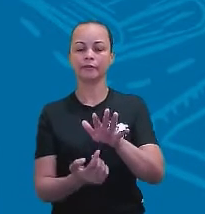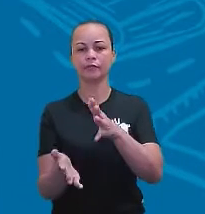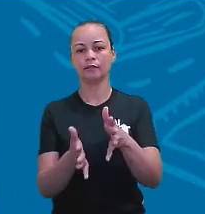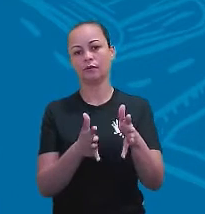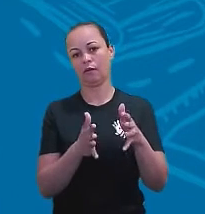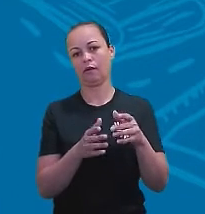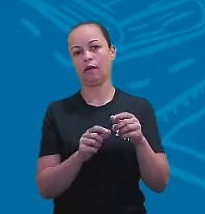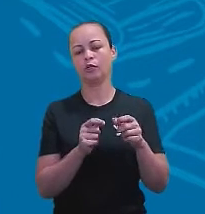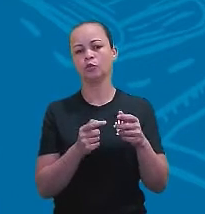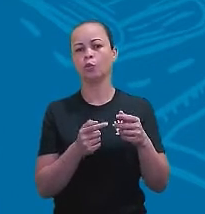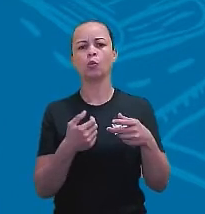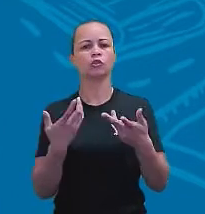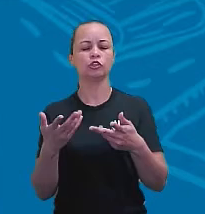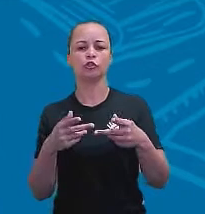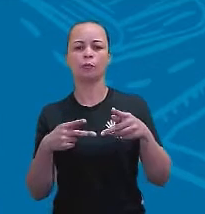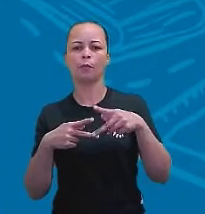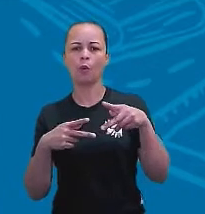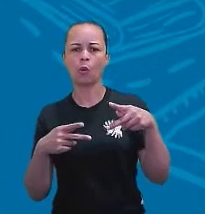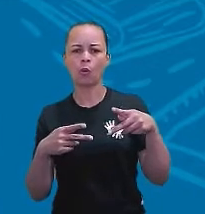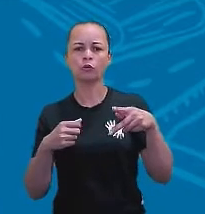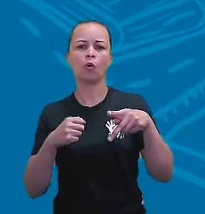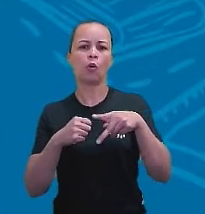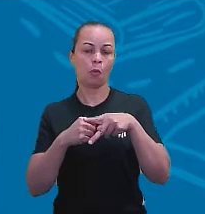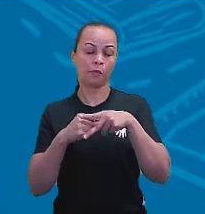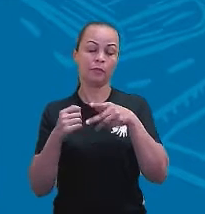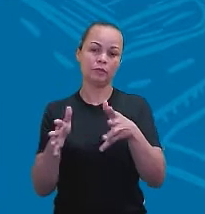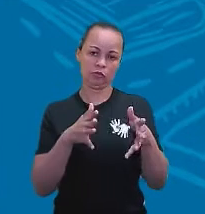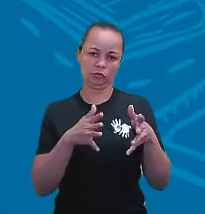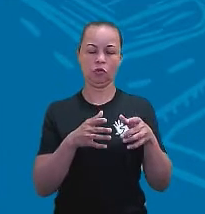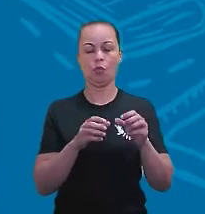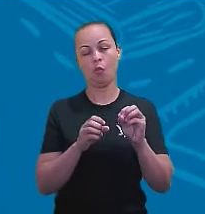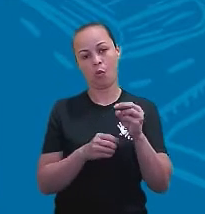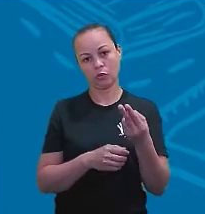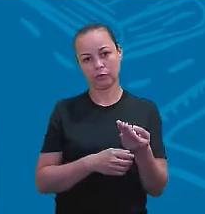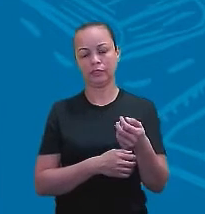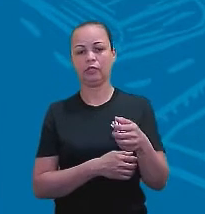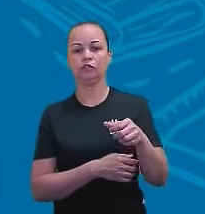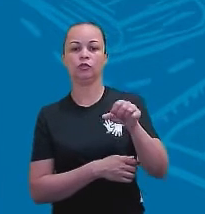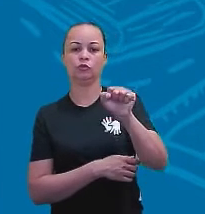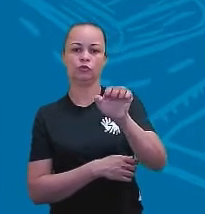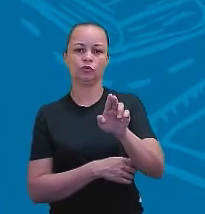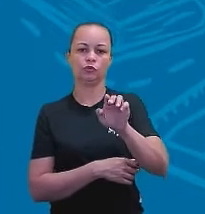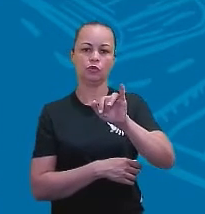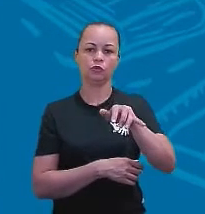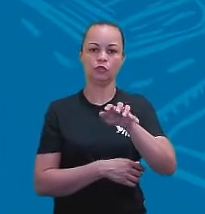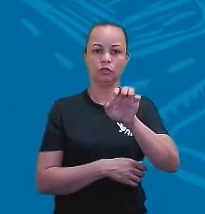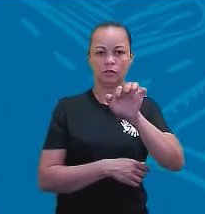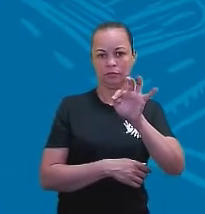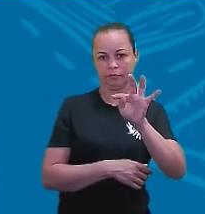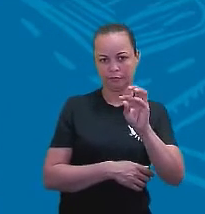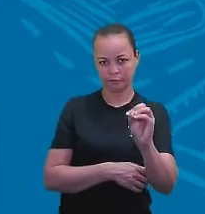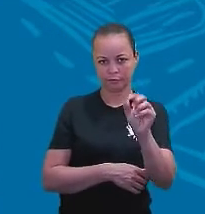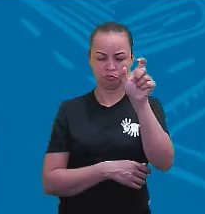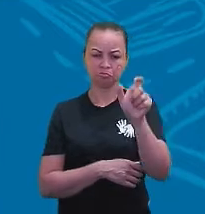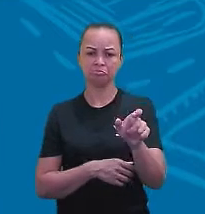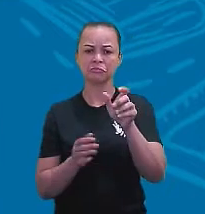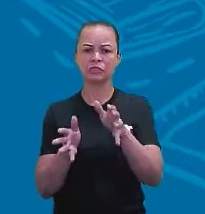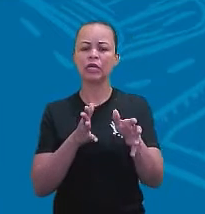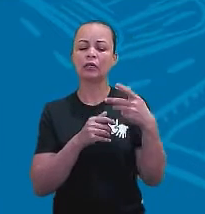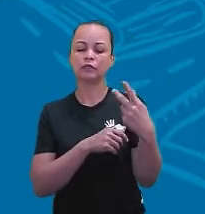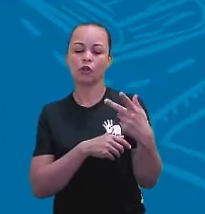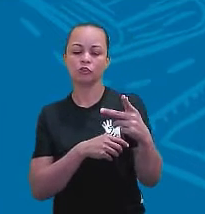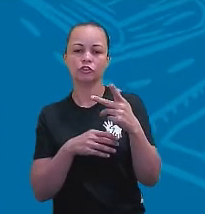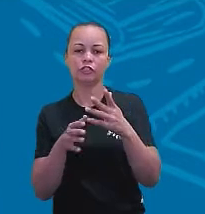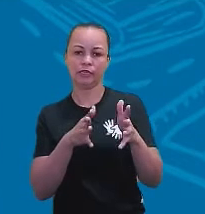nos pronomes, ou seja, nos sujeitos. E aí, como esse verbo ele tem variações, a gente chama esses